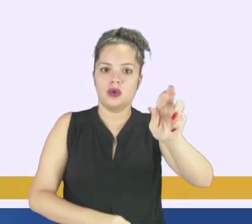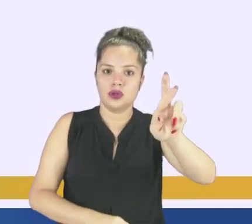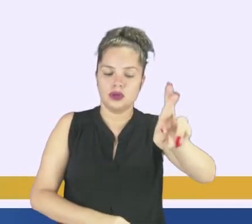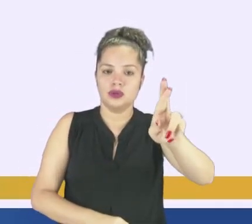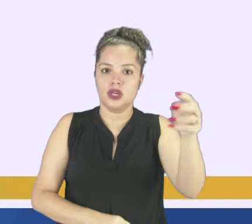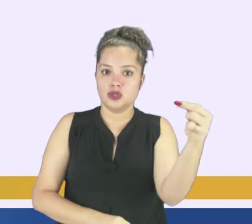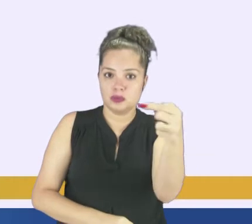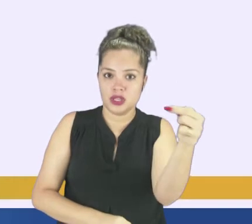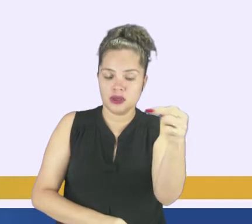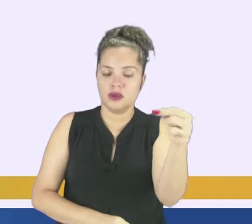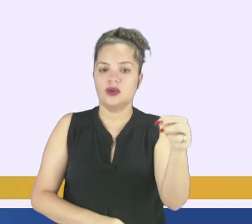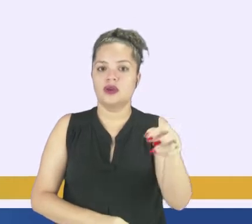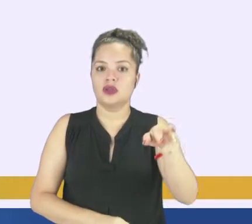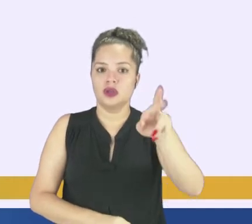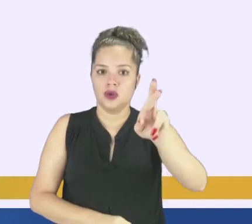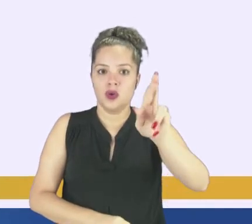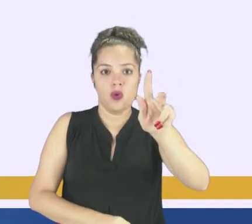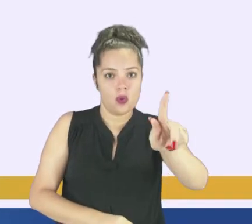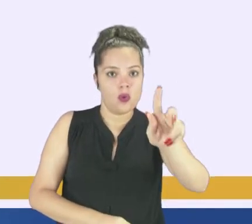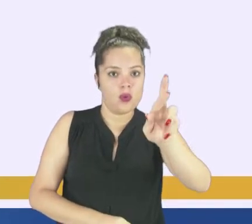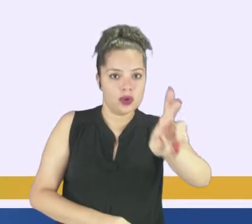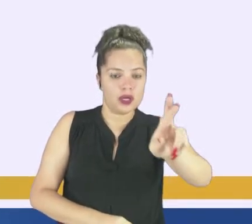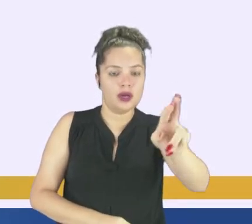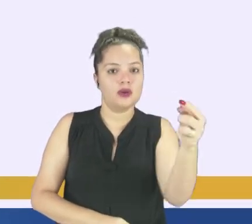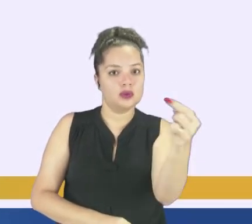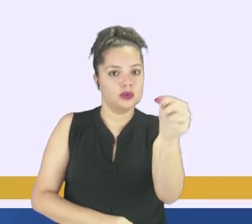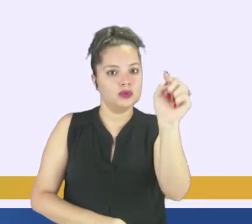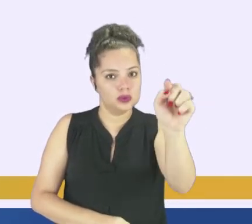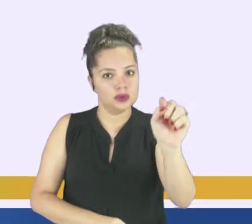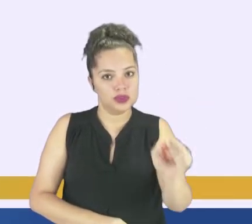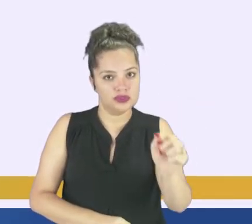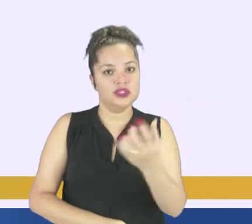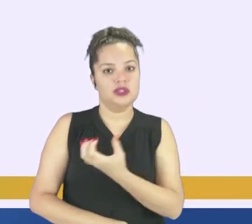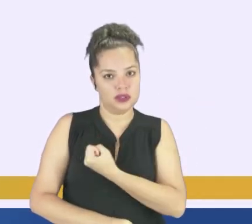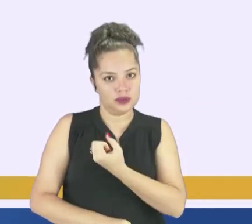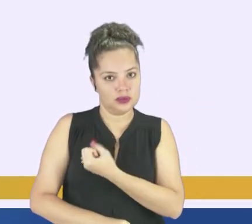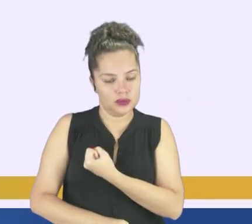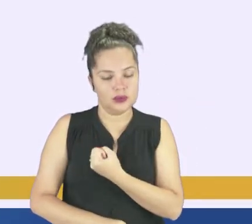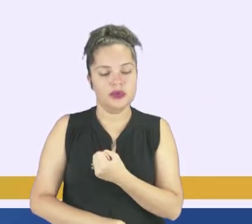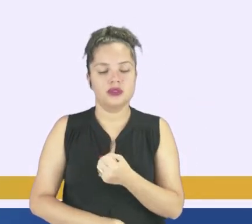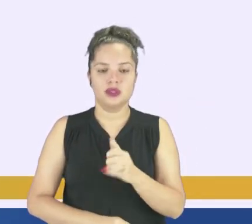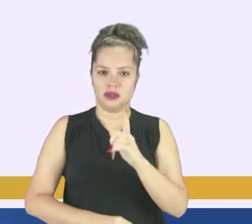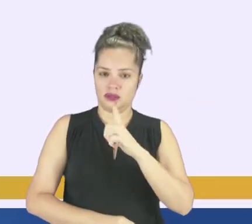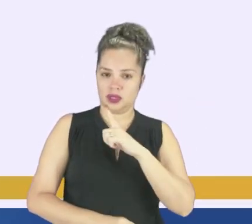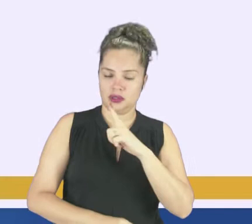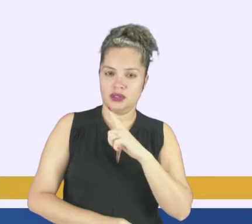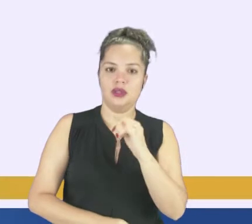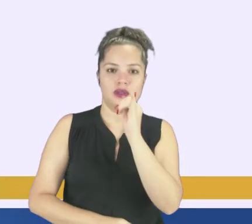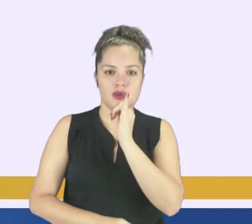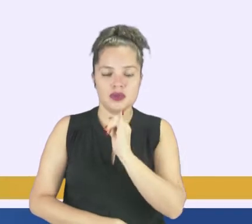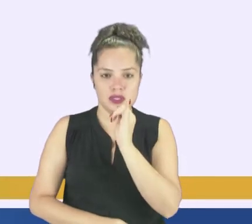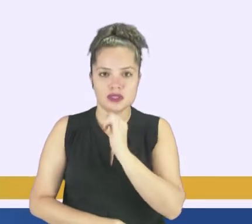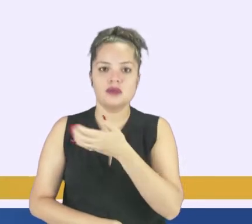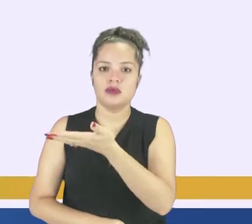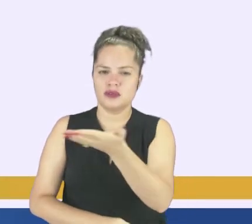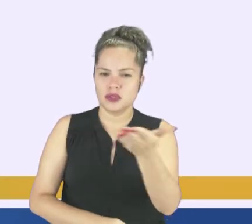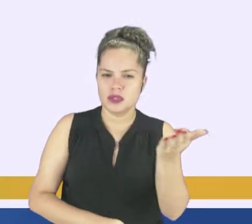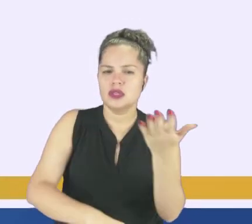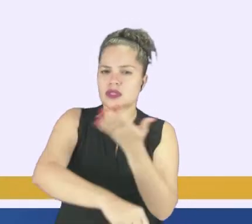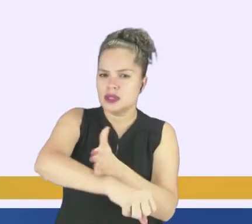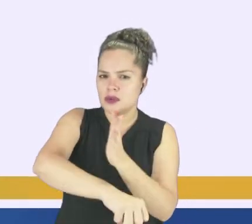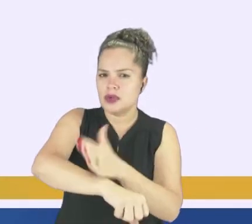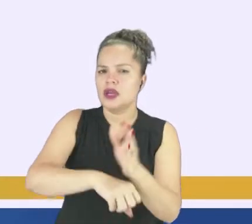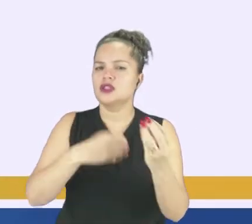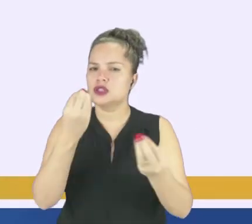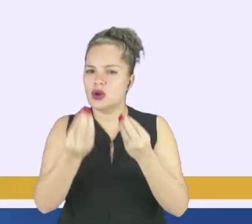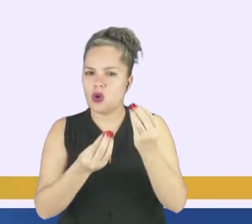do dividendo. Bem, gente, nós vamos trazer um exemplo para vocês verificarem na prática como funciona